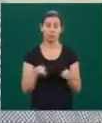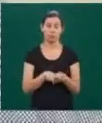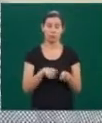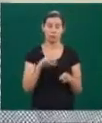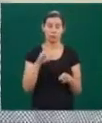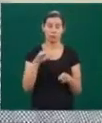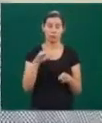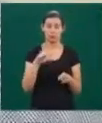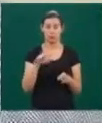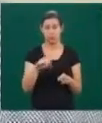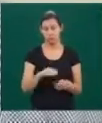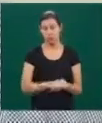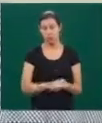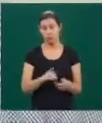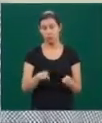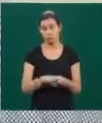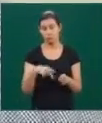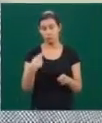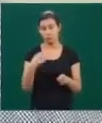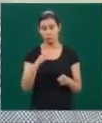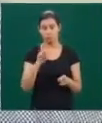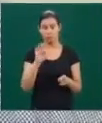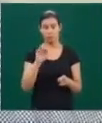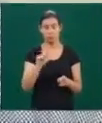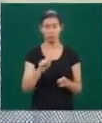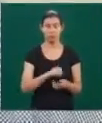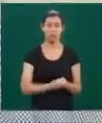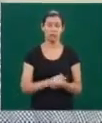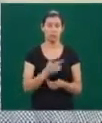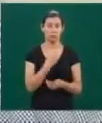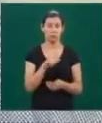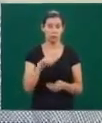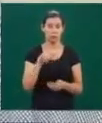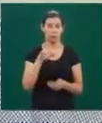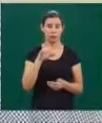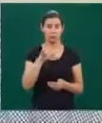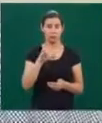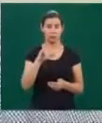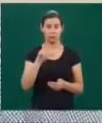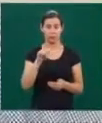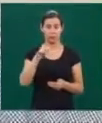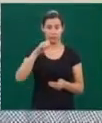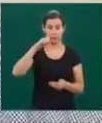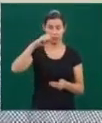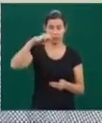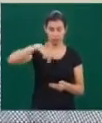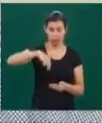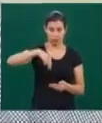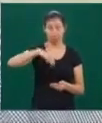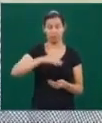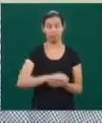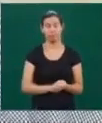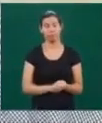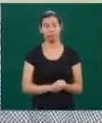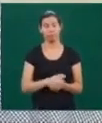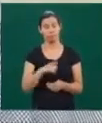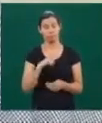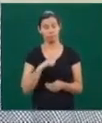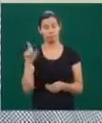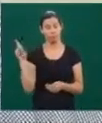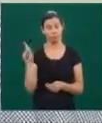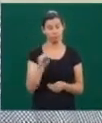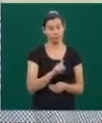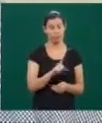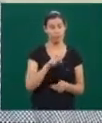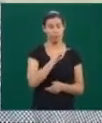os PETs e o pessoal da Agência de Inovação, o CIAEM. É uma semana muito interessante. Nós traremos o presidente da FAPEMIG